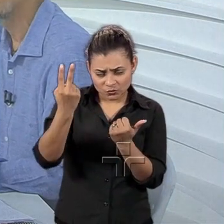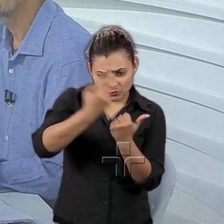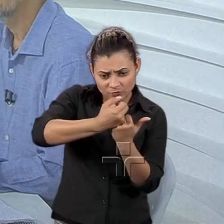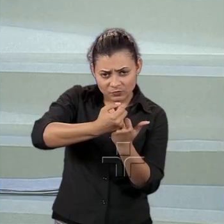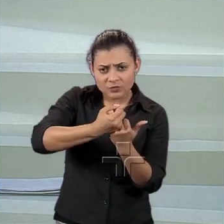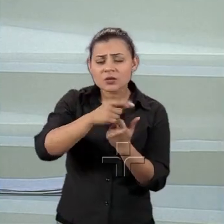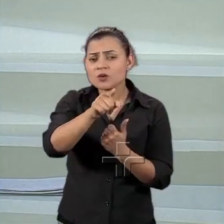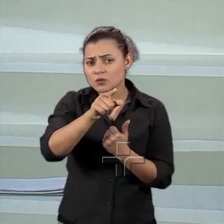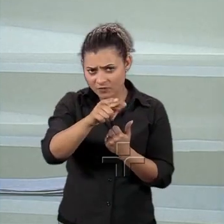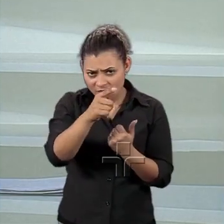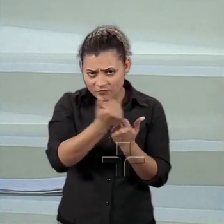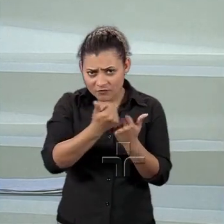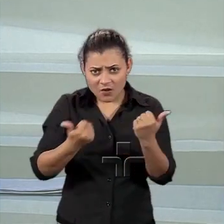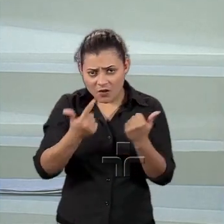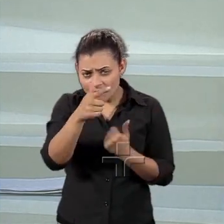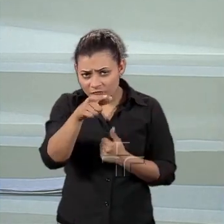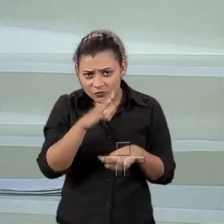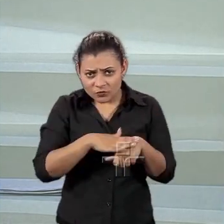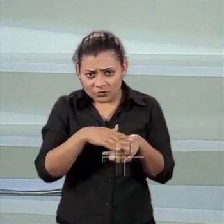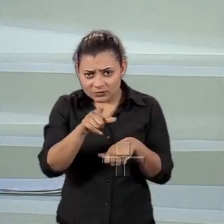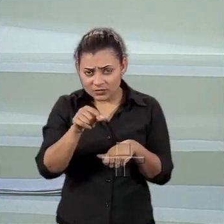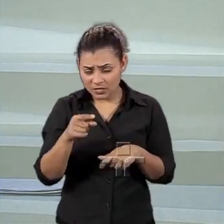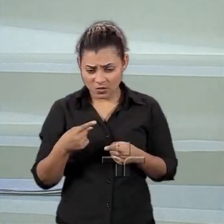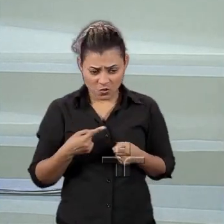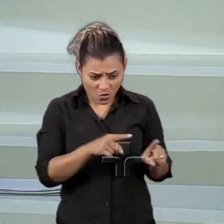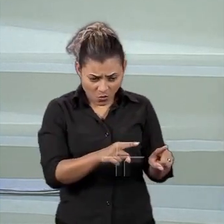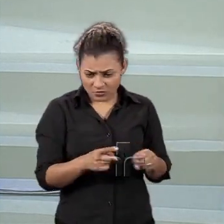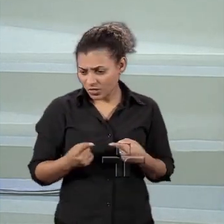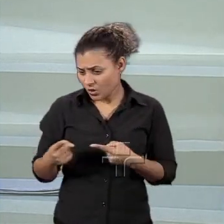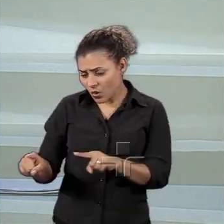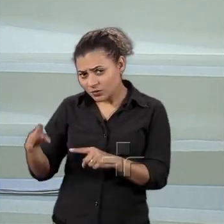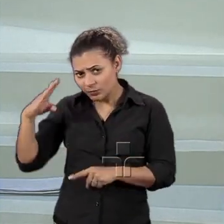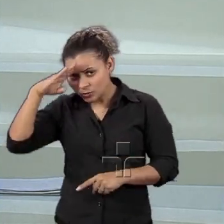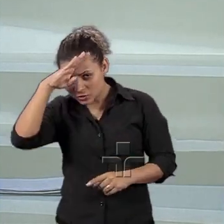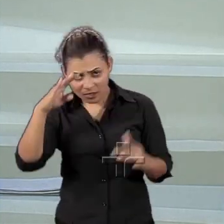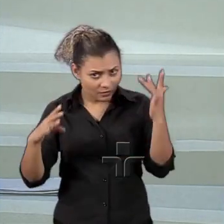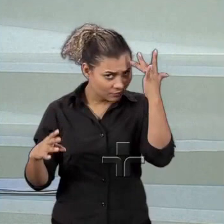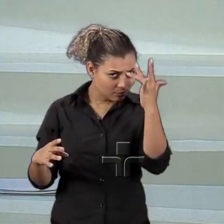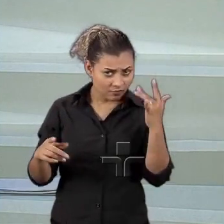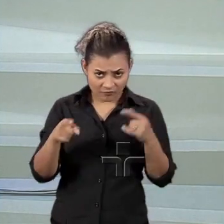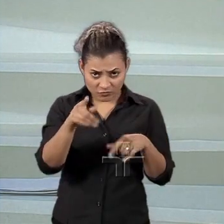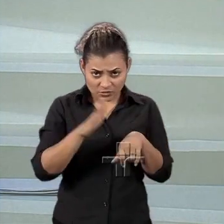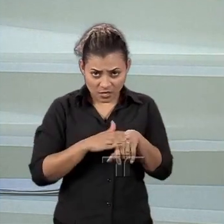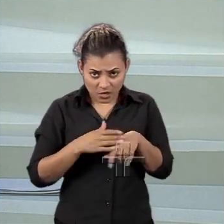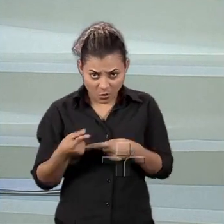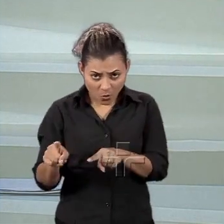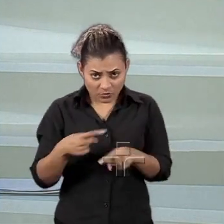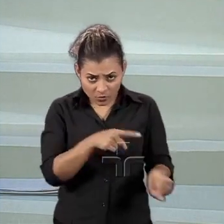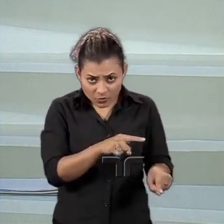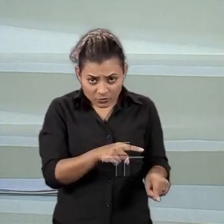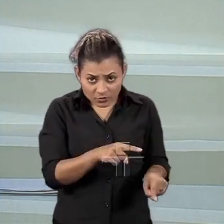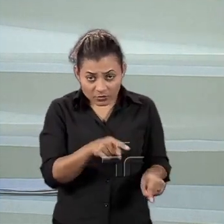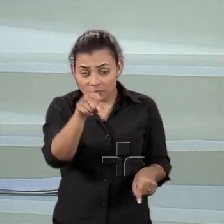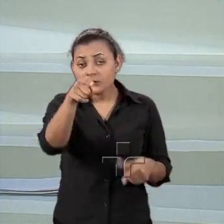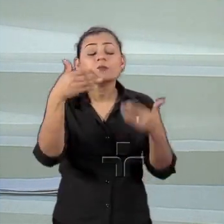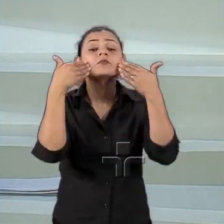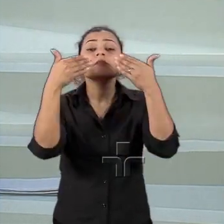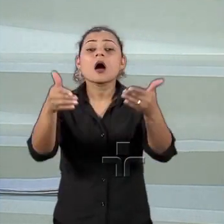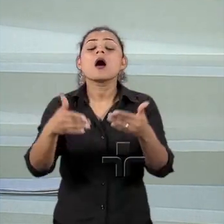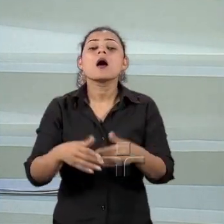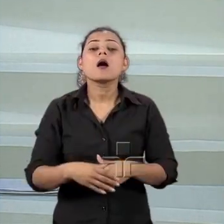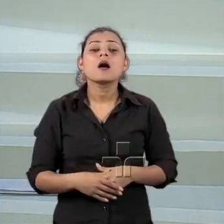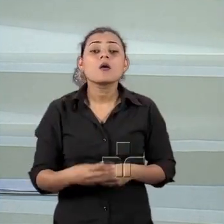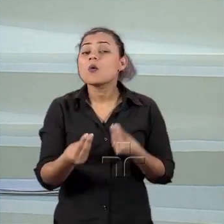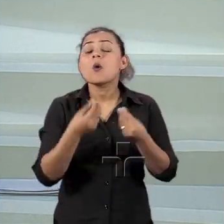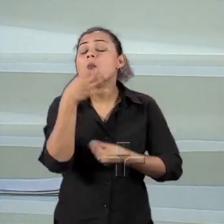oposição, ganhe o Bolsonaro ou ganhe o candidato terceirizado do Lula. É preciso, dá para dizer, Eduardo,